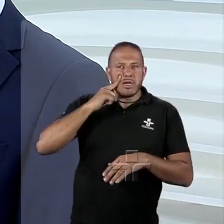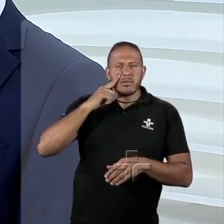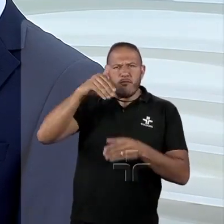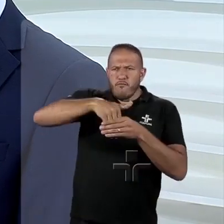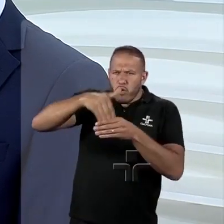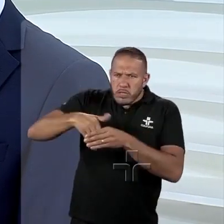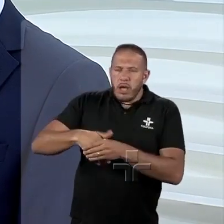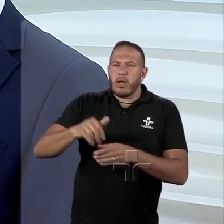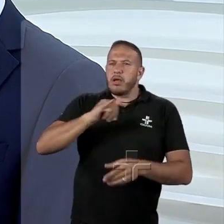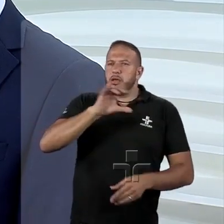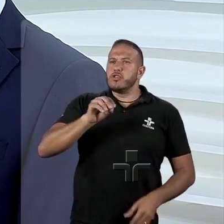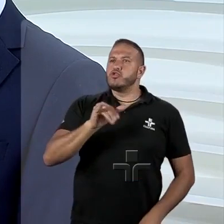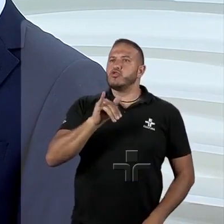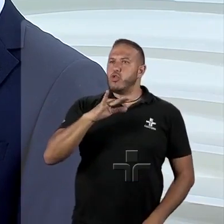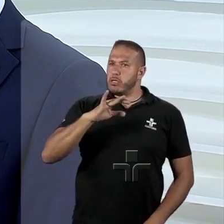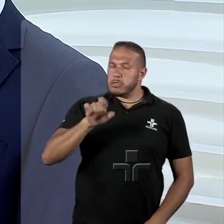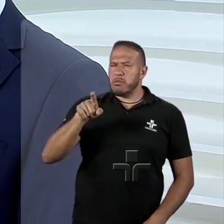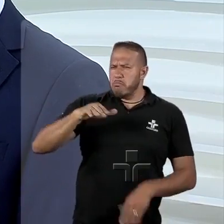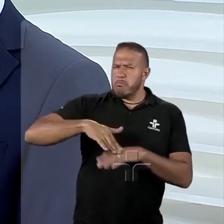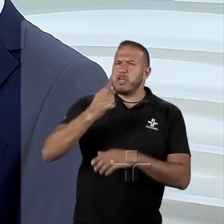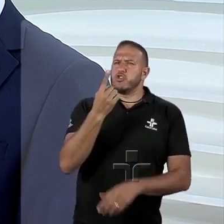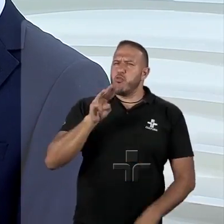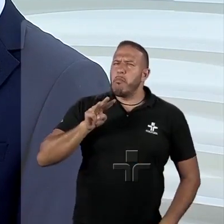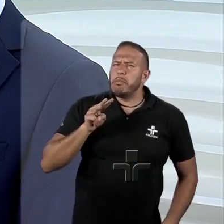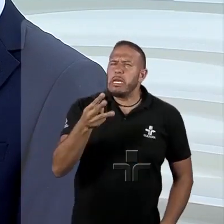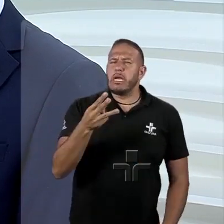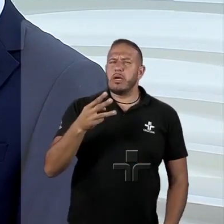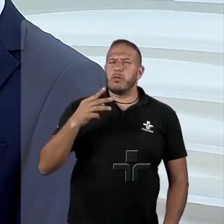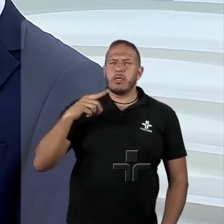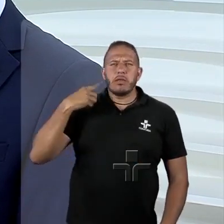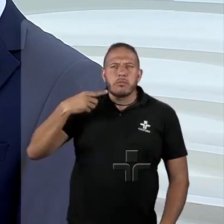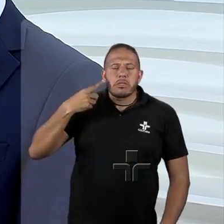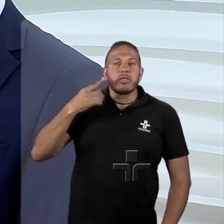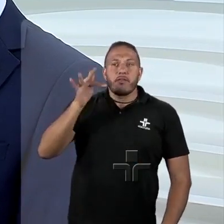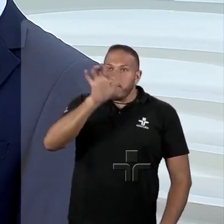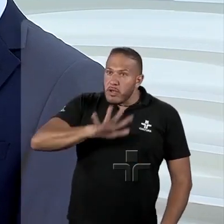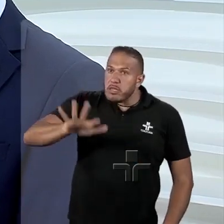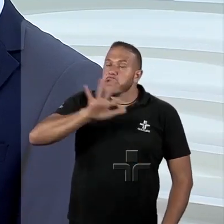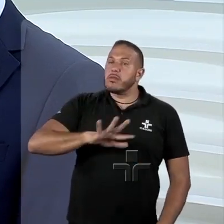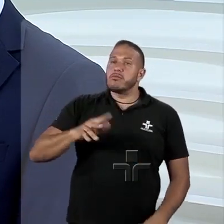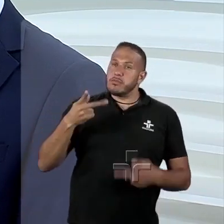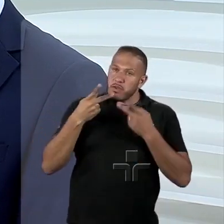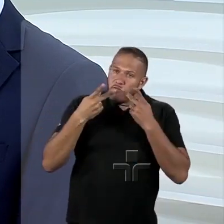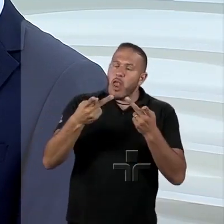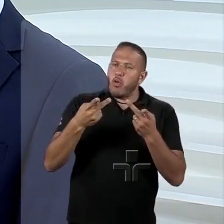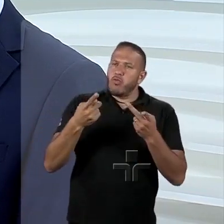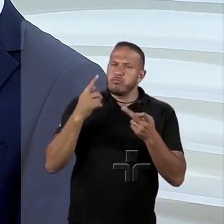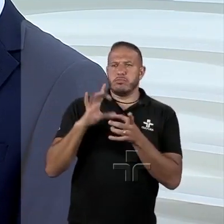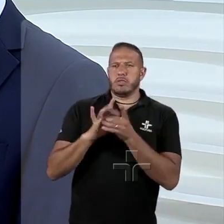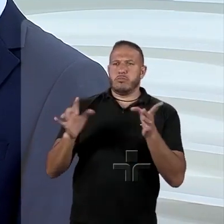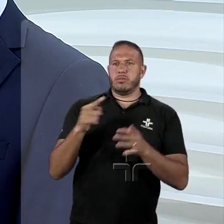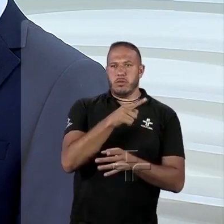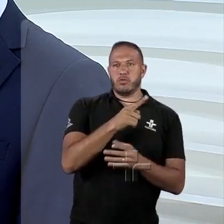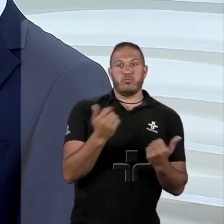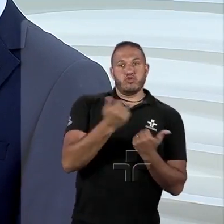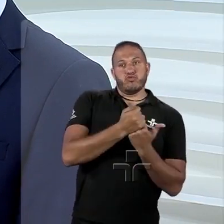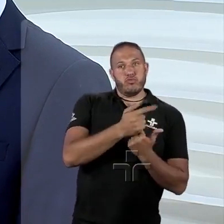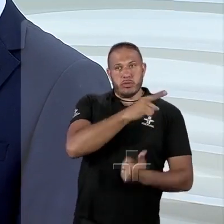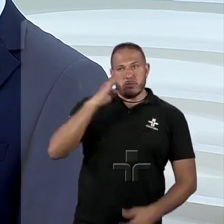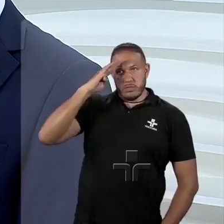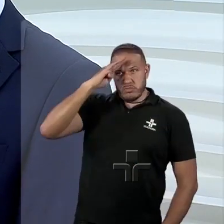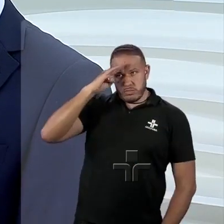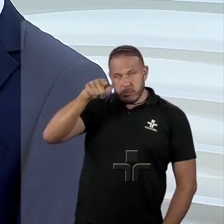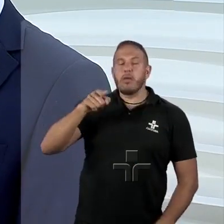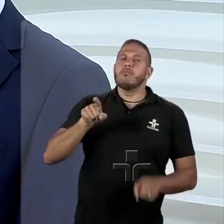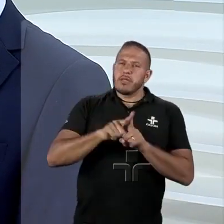com mais de 1 milhão de votos, deputada federal e que falou com autorização de Jair Bolsonaro. Também o